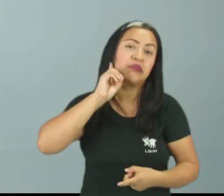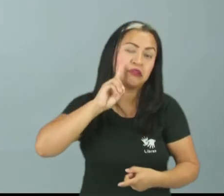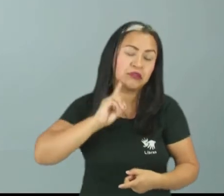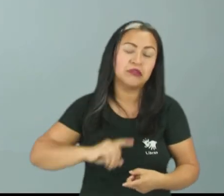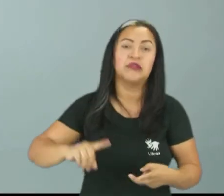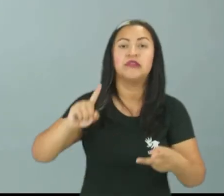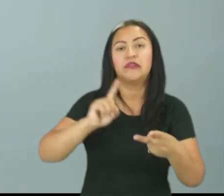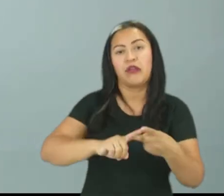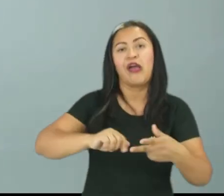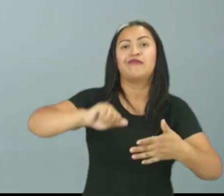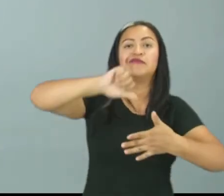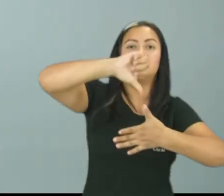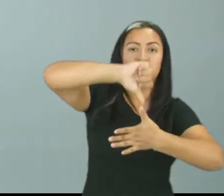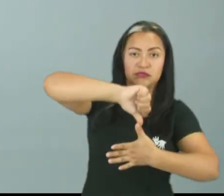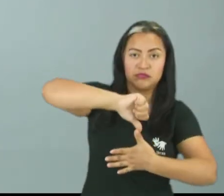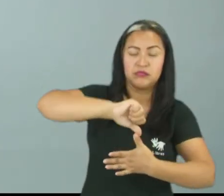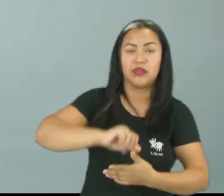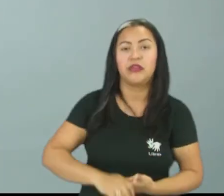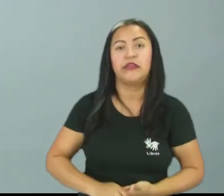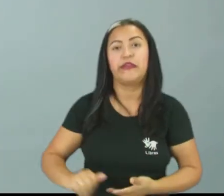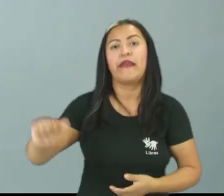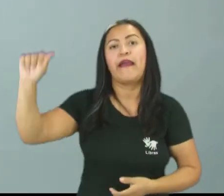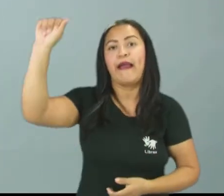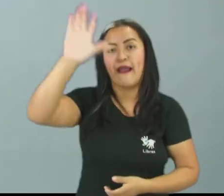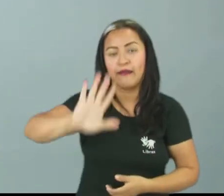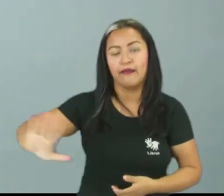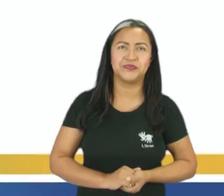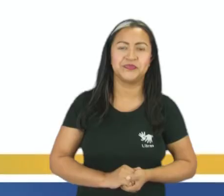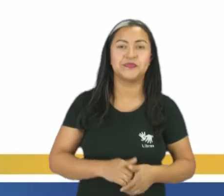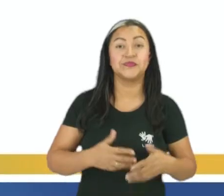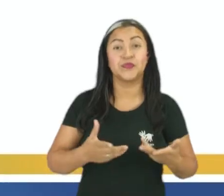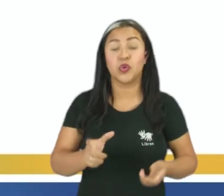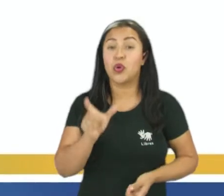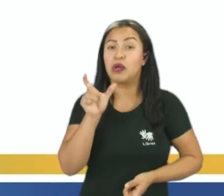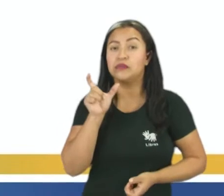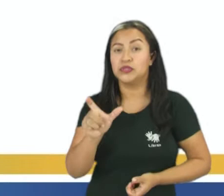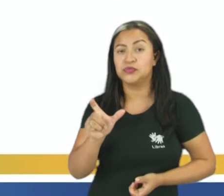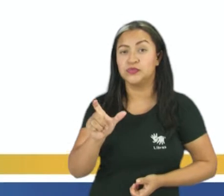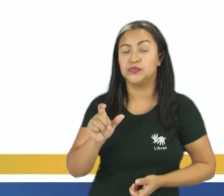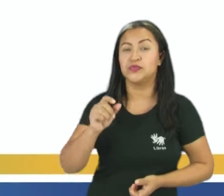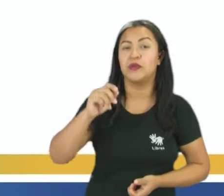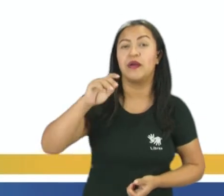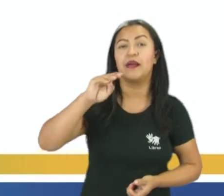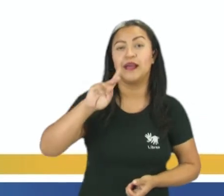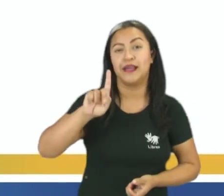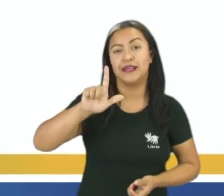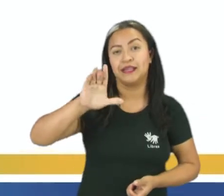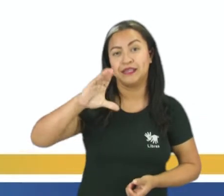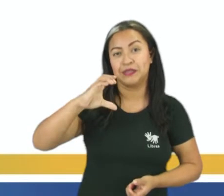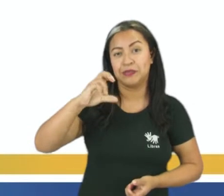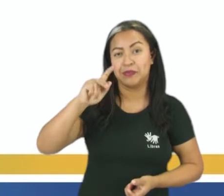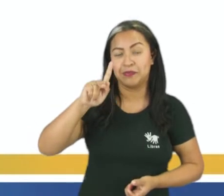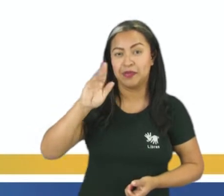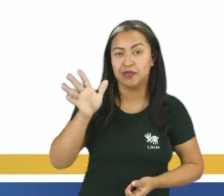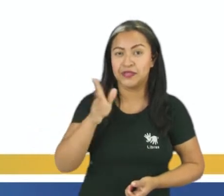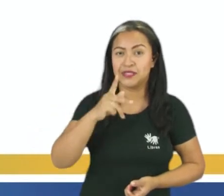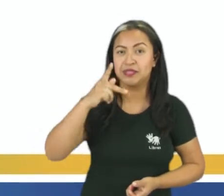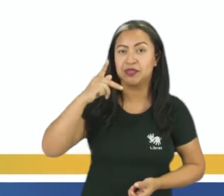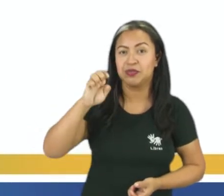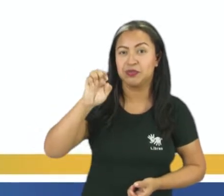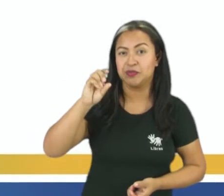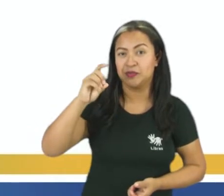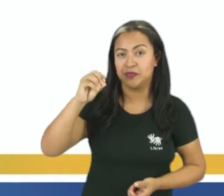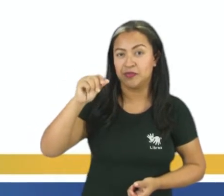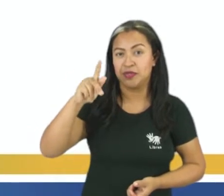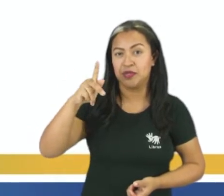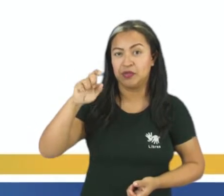afro-latino-americanos e, caso nosso no Brasil, afro-brasileiro, né. O conceito de black people, né, povo negro, é muitas